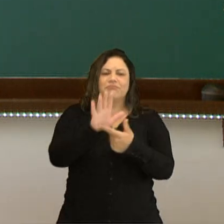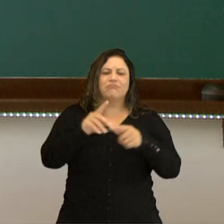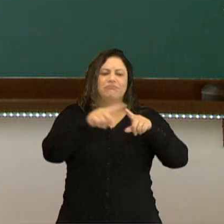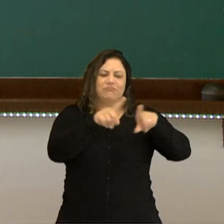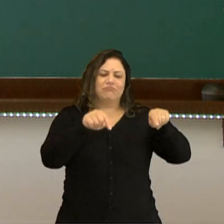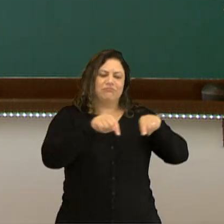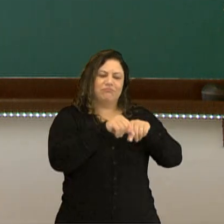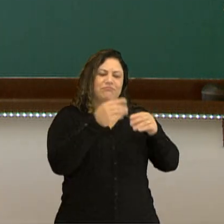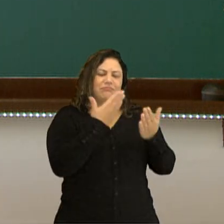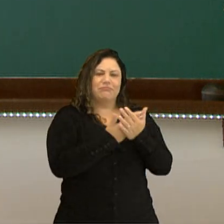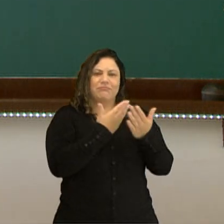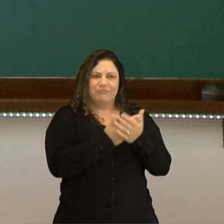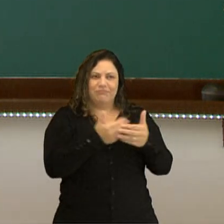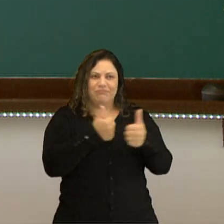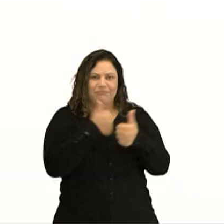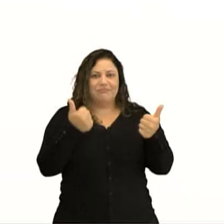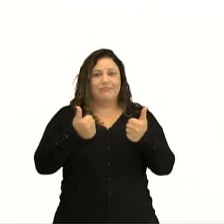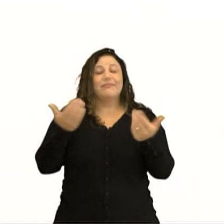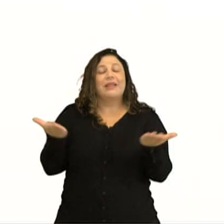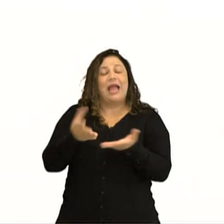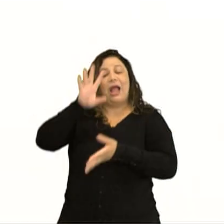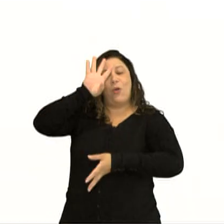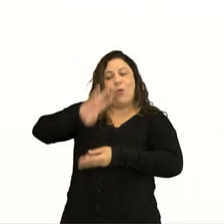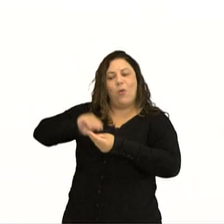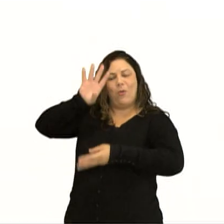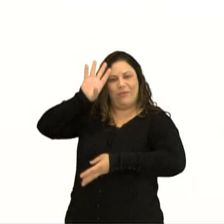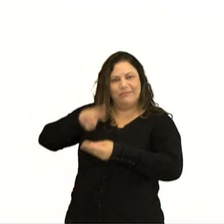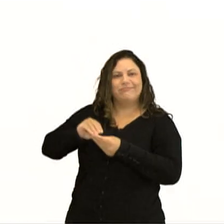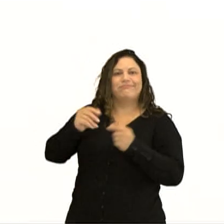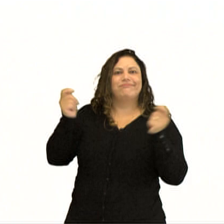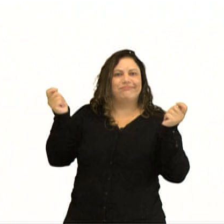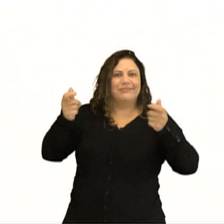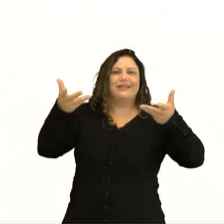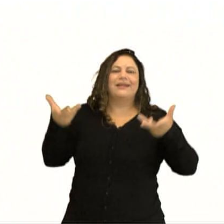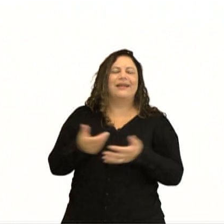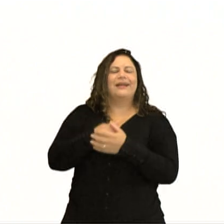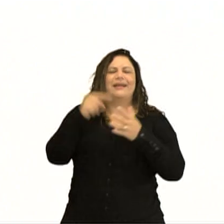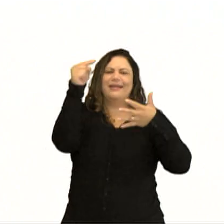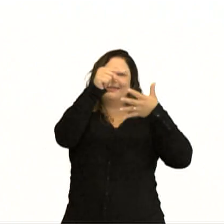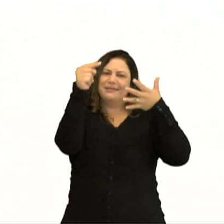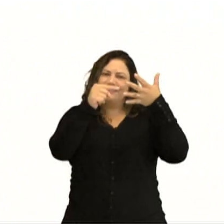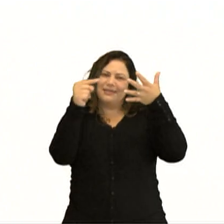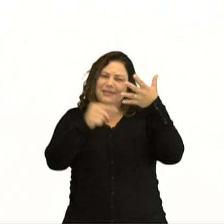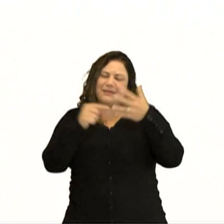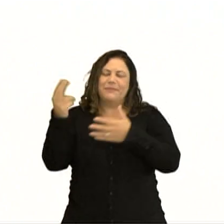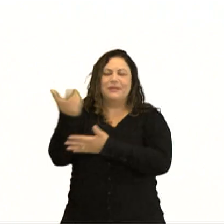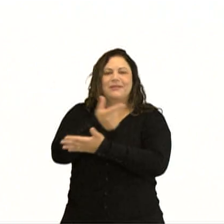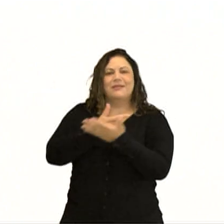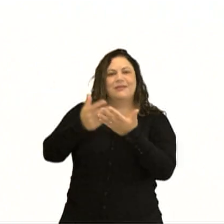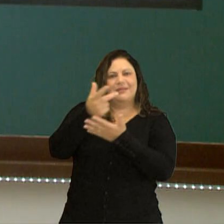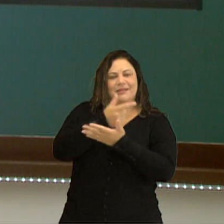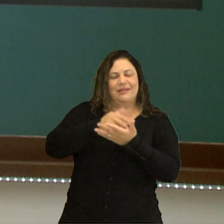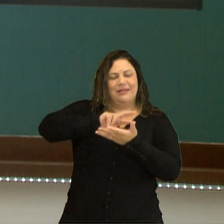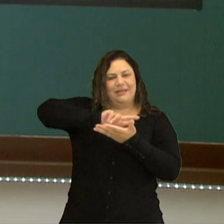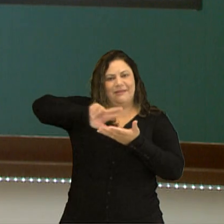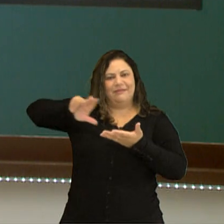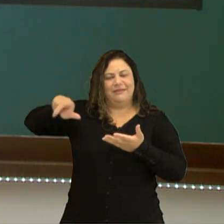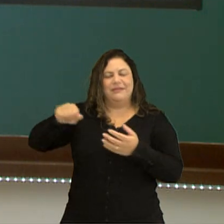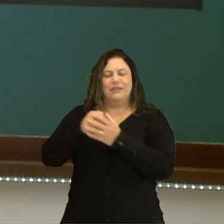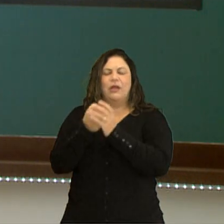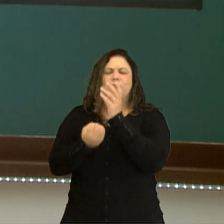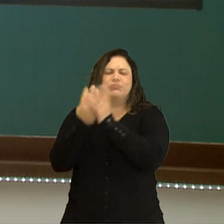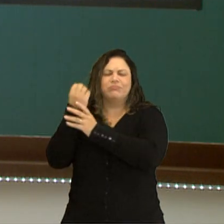de aula. Nessa aula nós vimos os elementos que compõem uma pintura e um desenho e qual a função dele nas criações